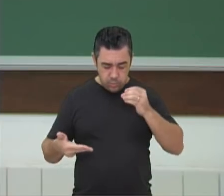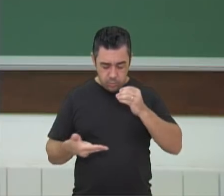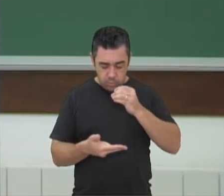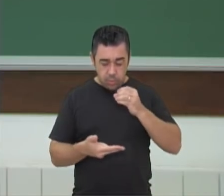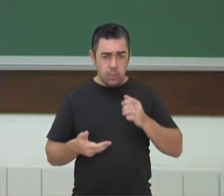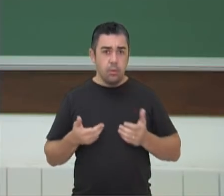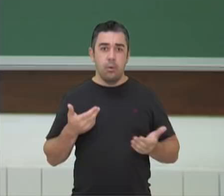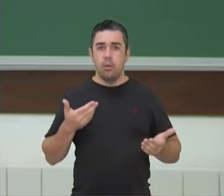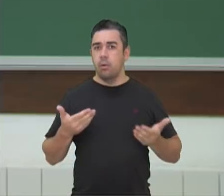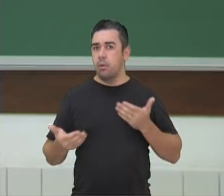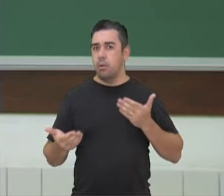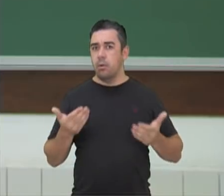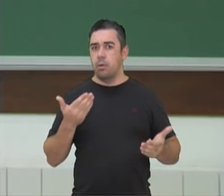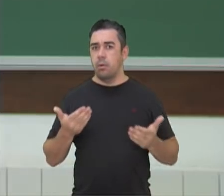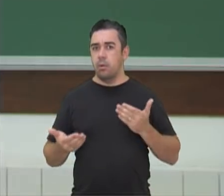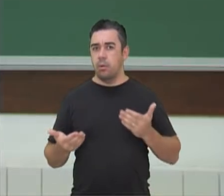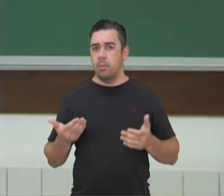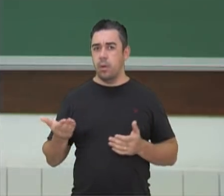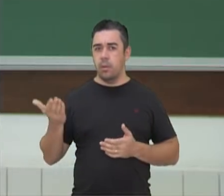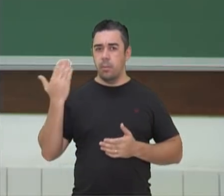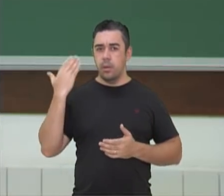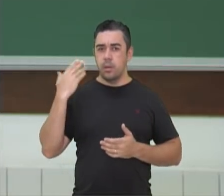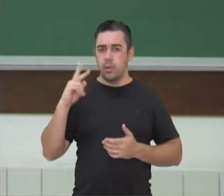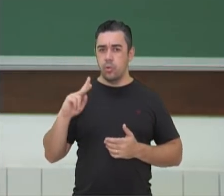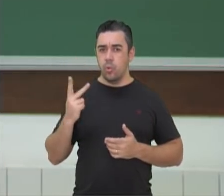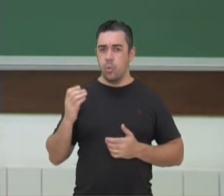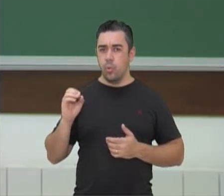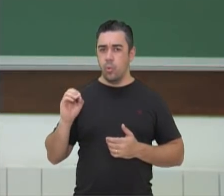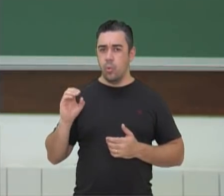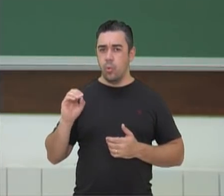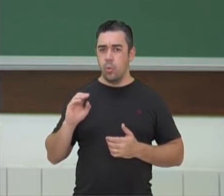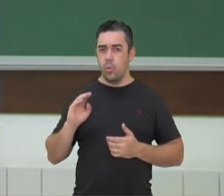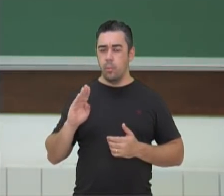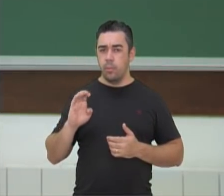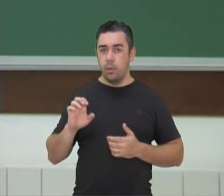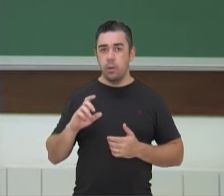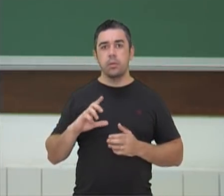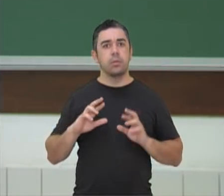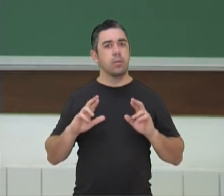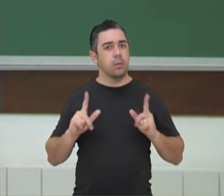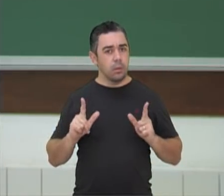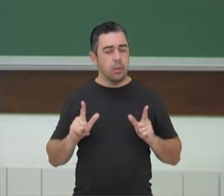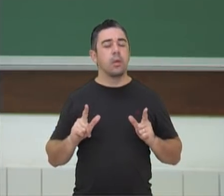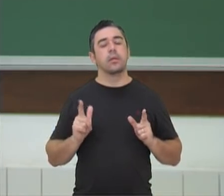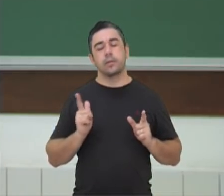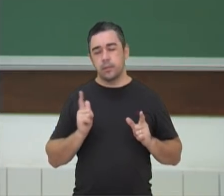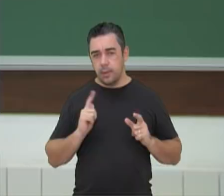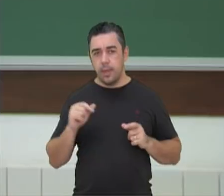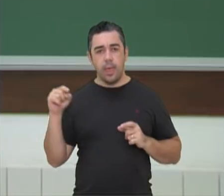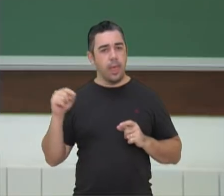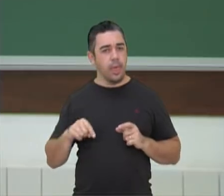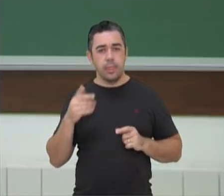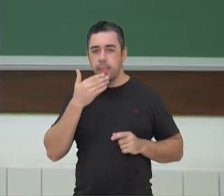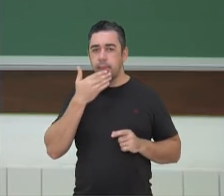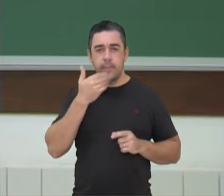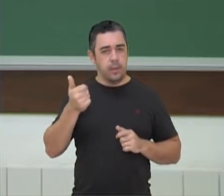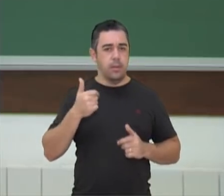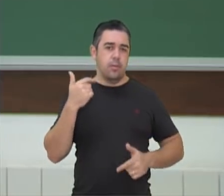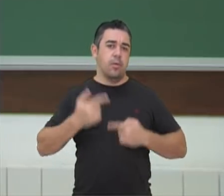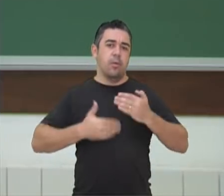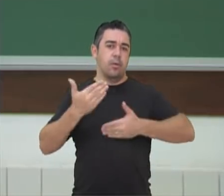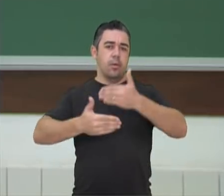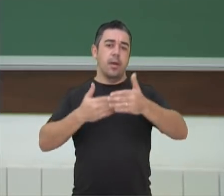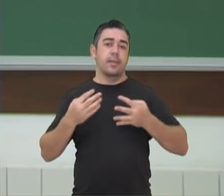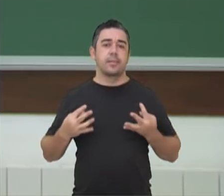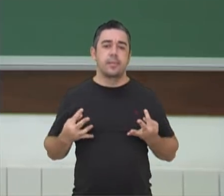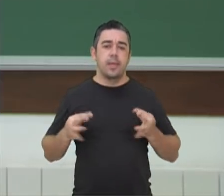esse microscópio do Robert Hooke, ele tem mais partes. Com certeza ele tem mais partes. Esse é o aprimoramento, essa é a questão